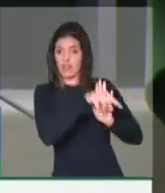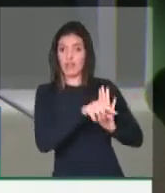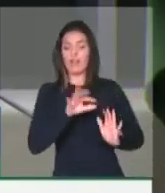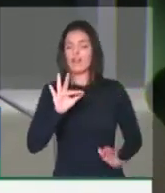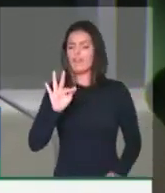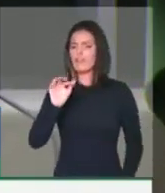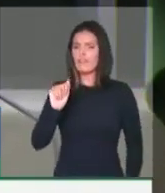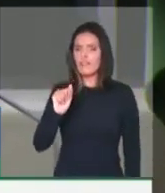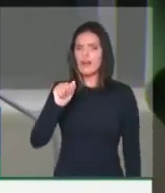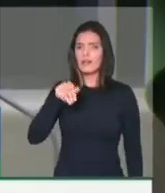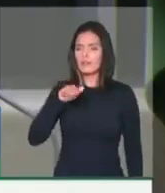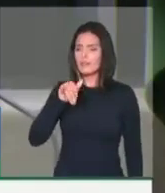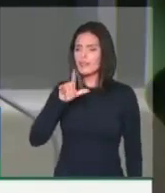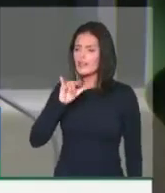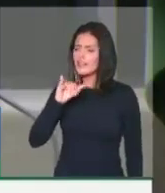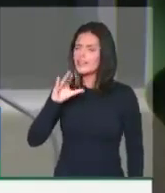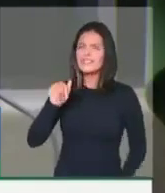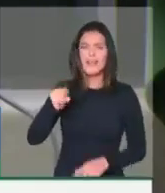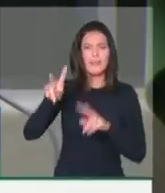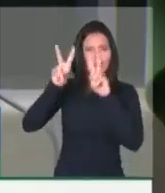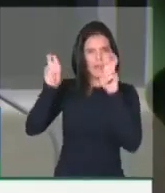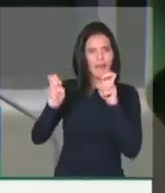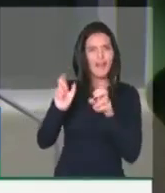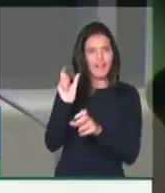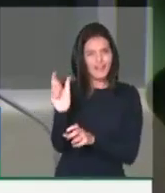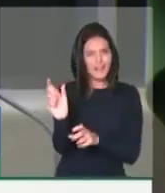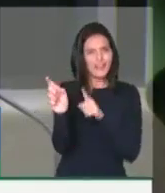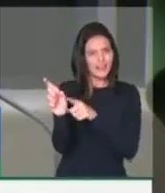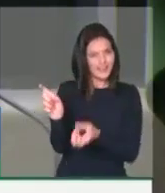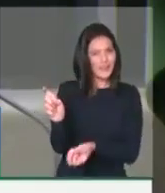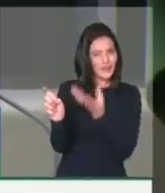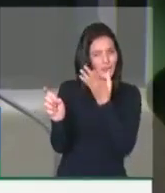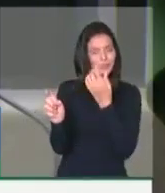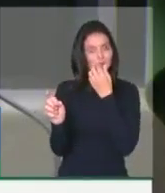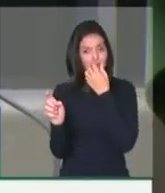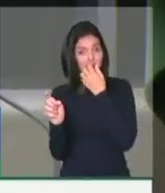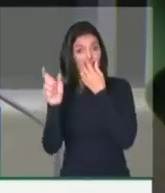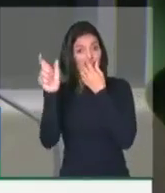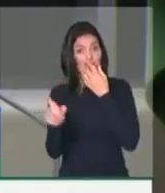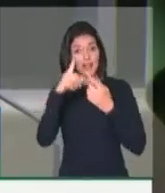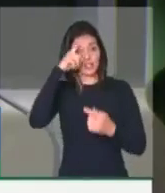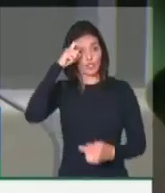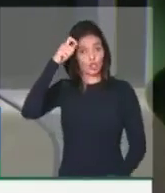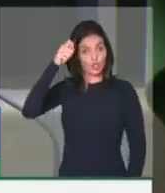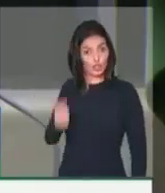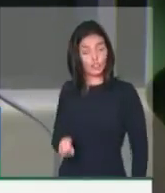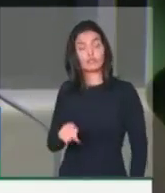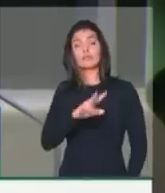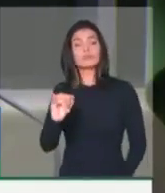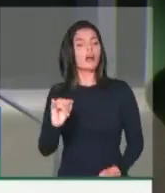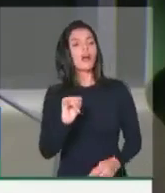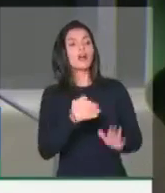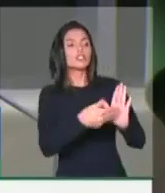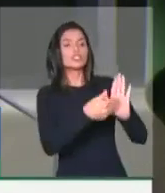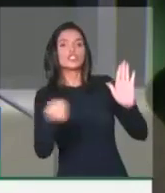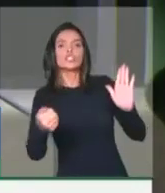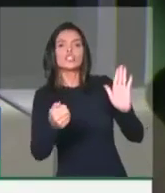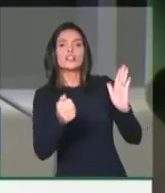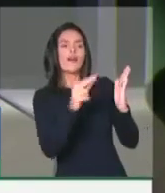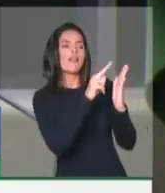da Justiça para defender milicianos, quando tira da lista de